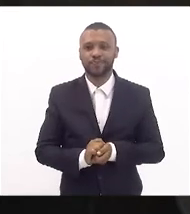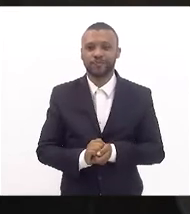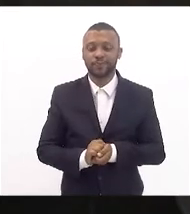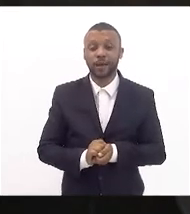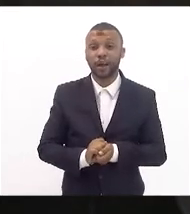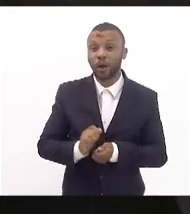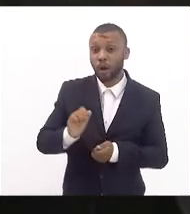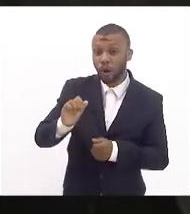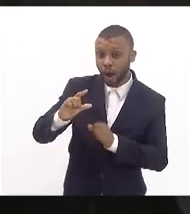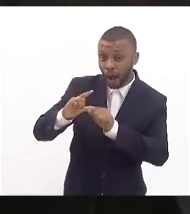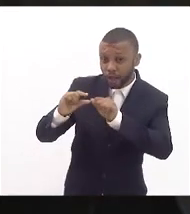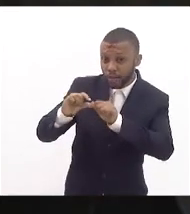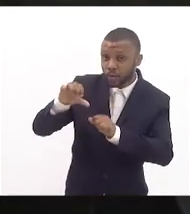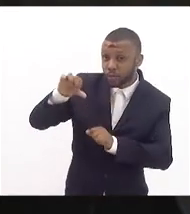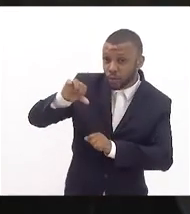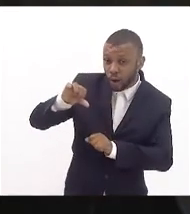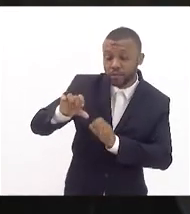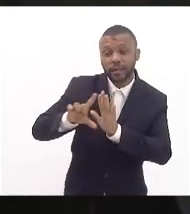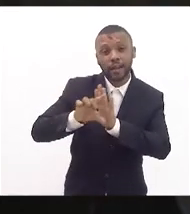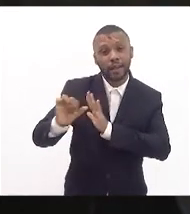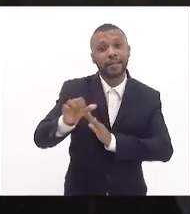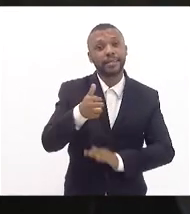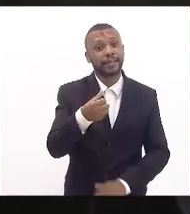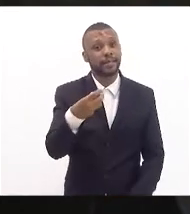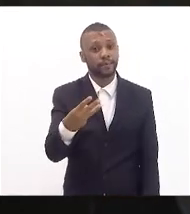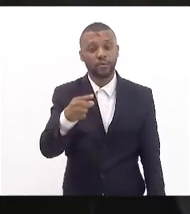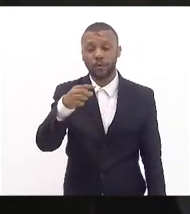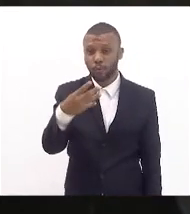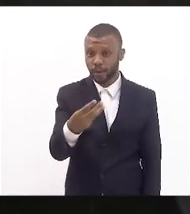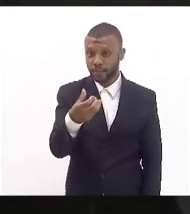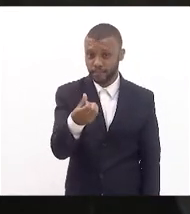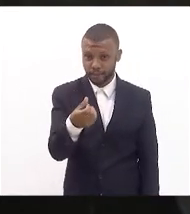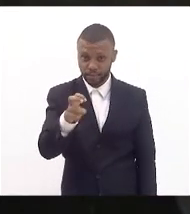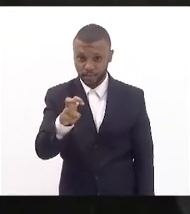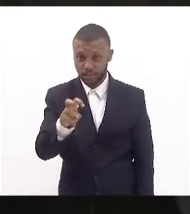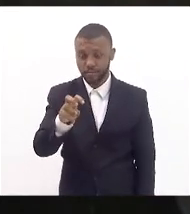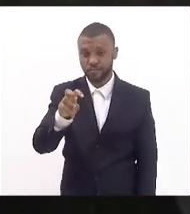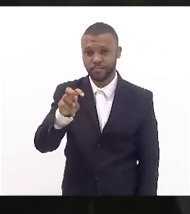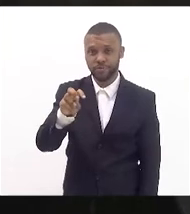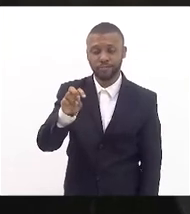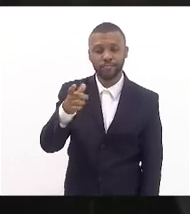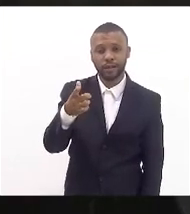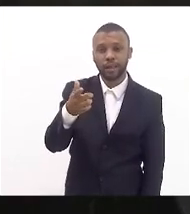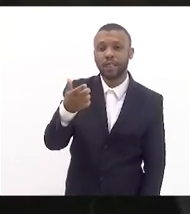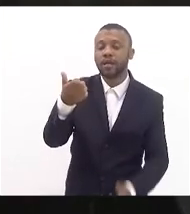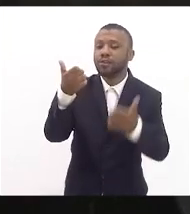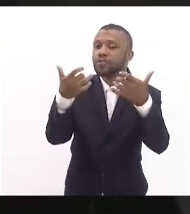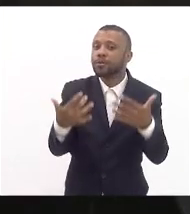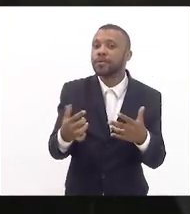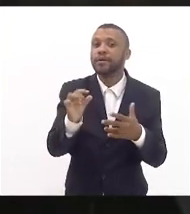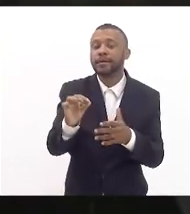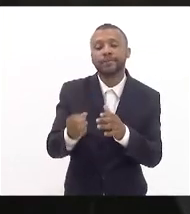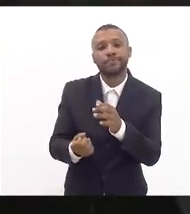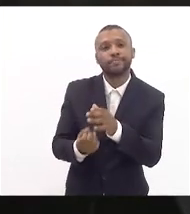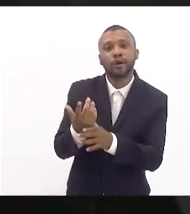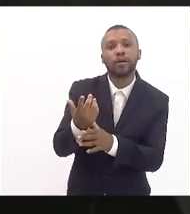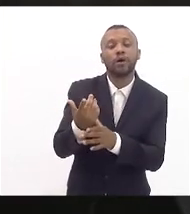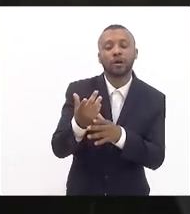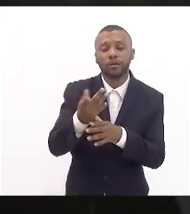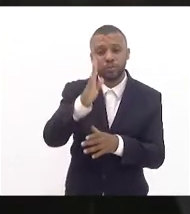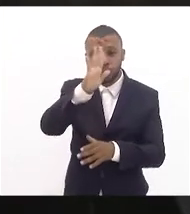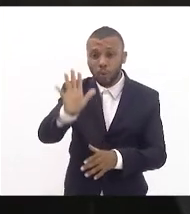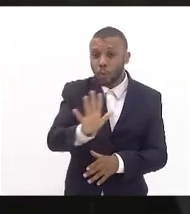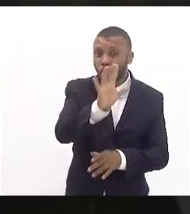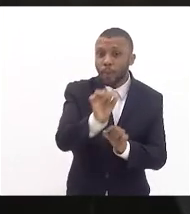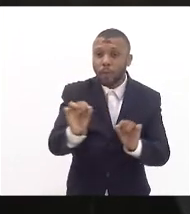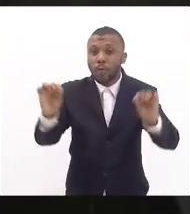9º da Lei 13.465, ele diz que ficam instituídos no território nacional normas gerais e